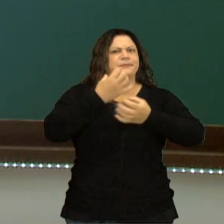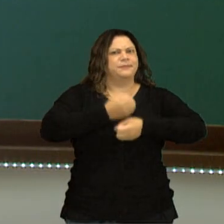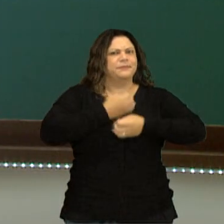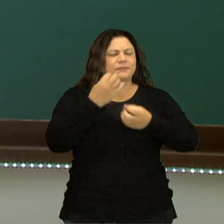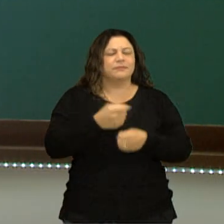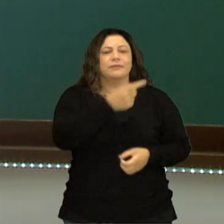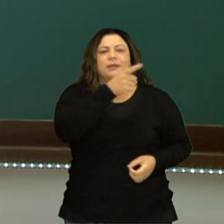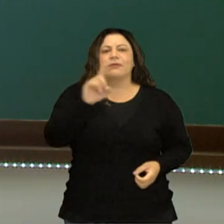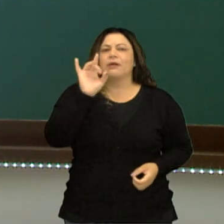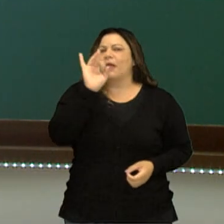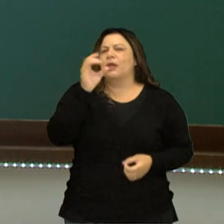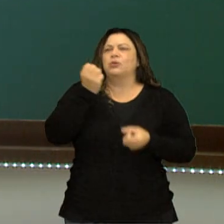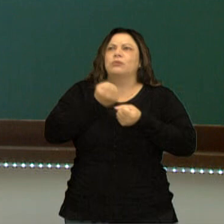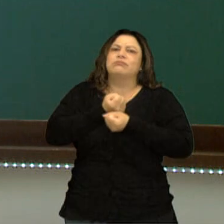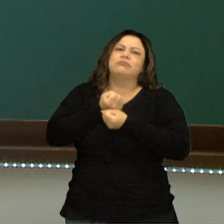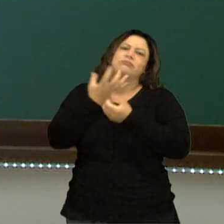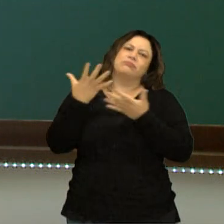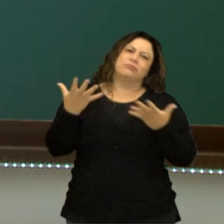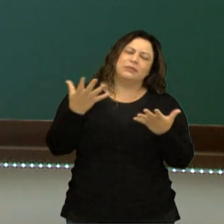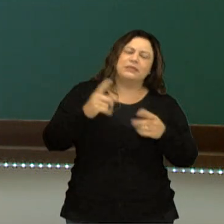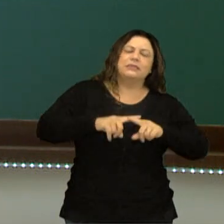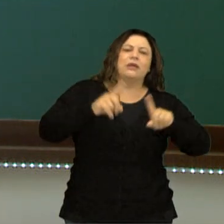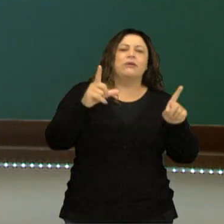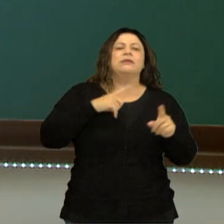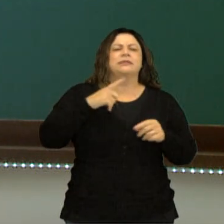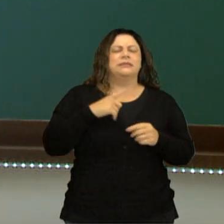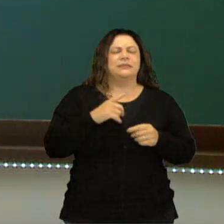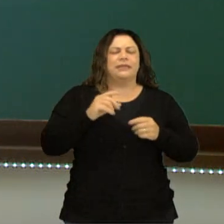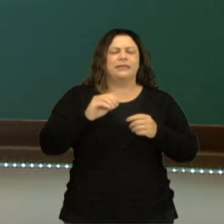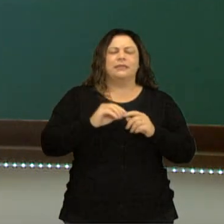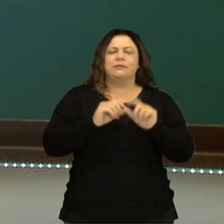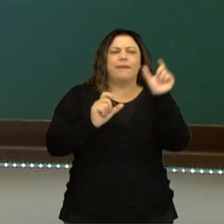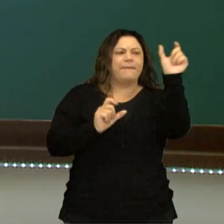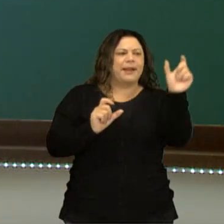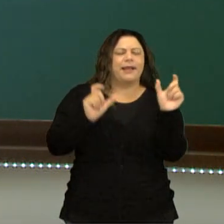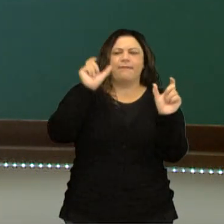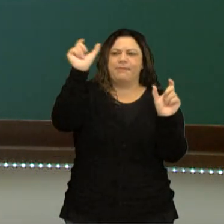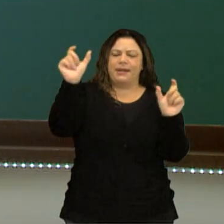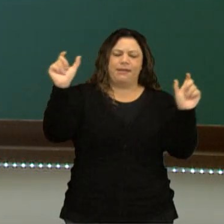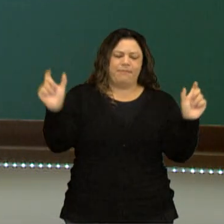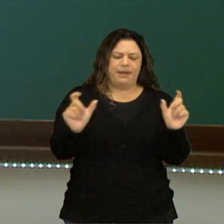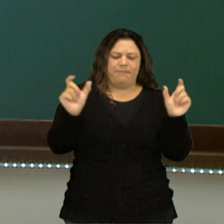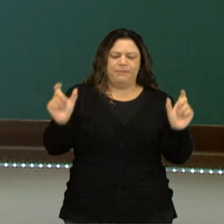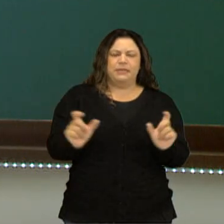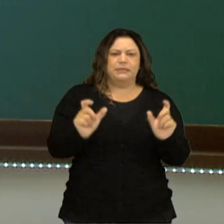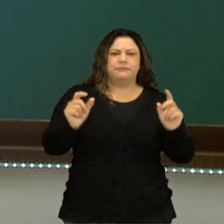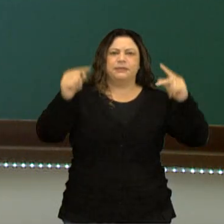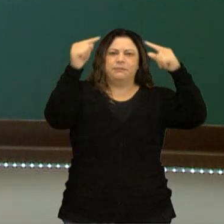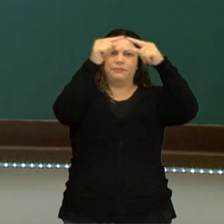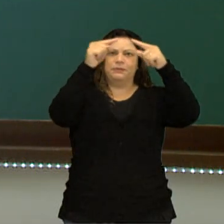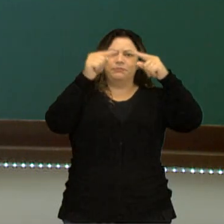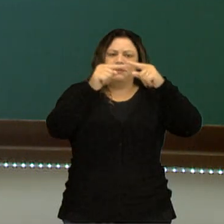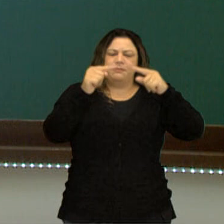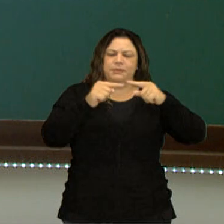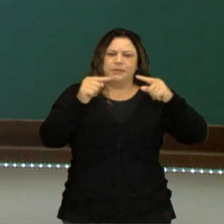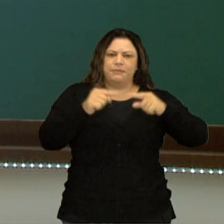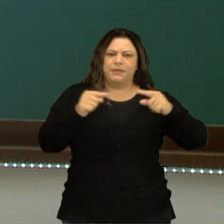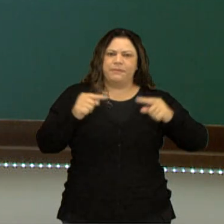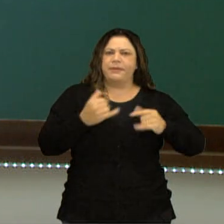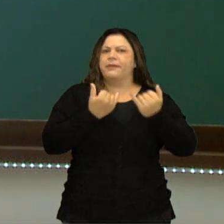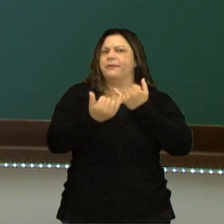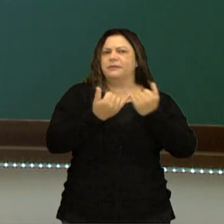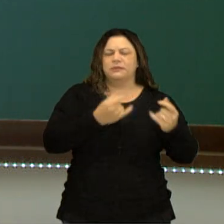apenas inspiração, né? Nós temos aqui todo um jogo de palavras, um jogo de rimas, um ritmo, uma musicalidade que